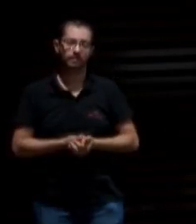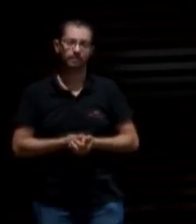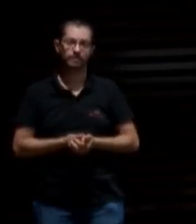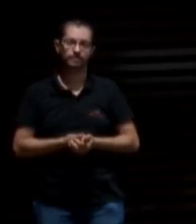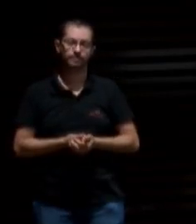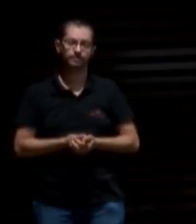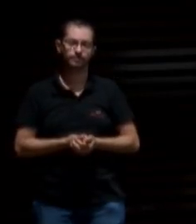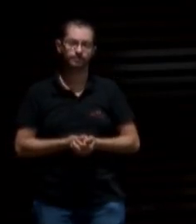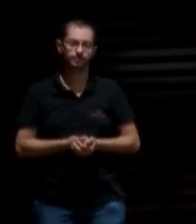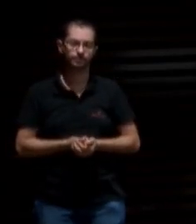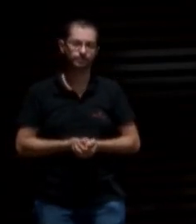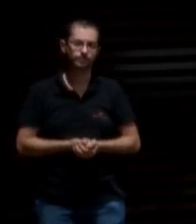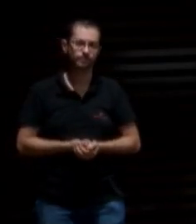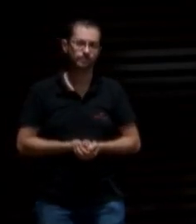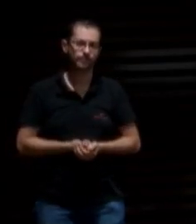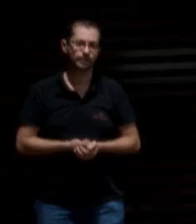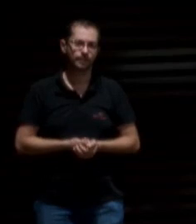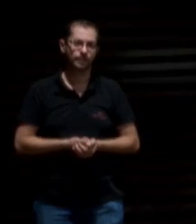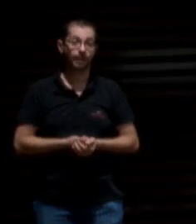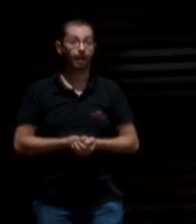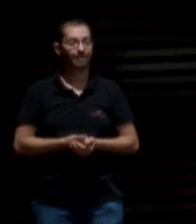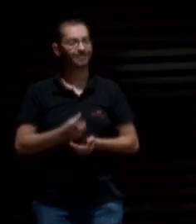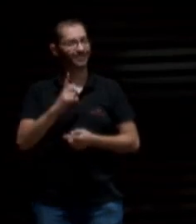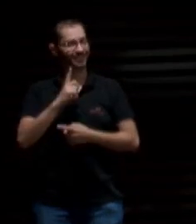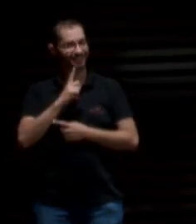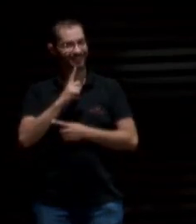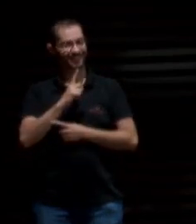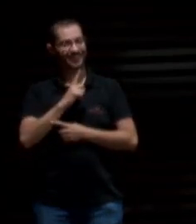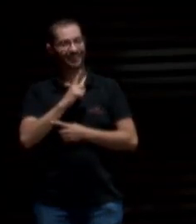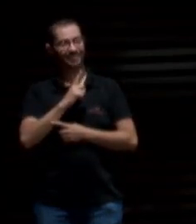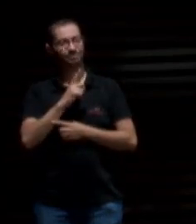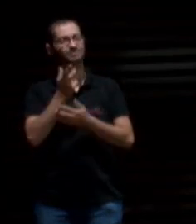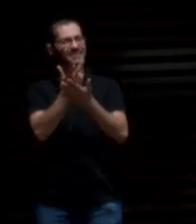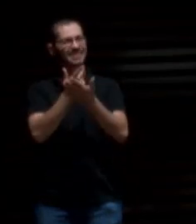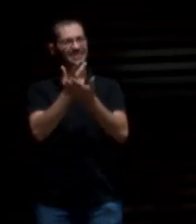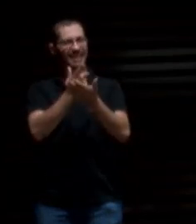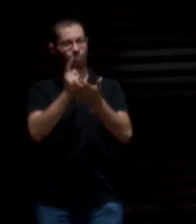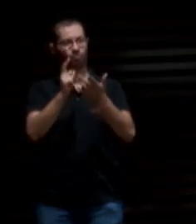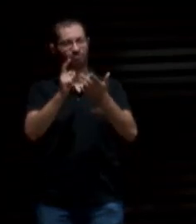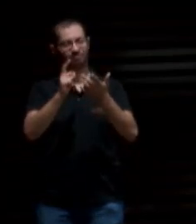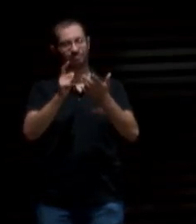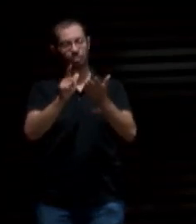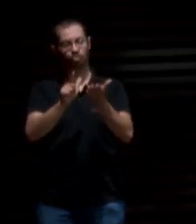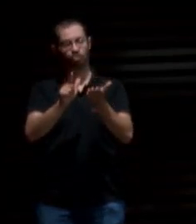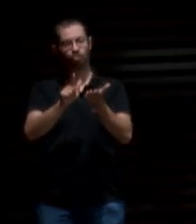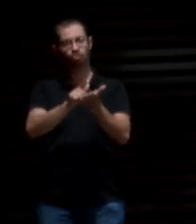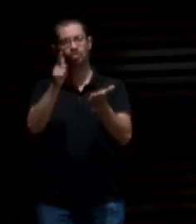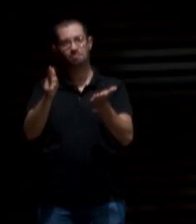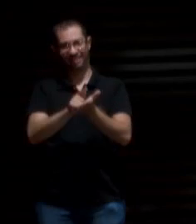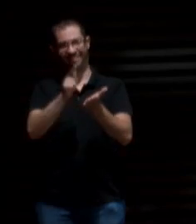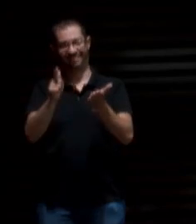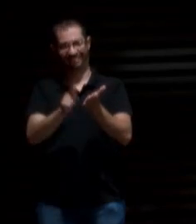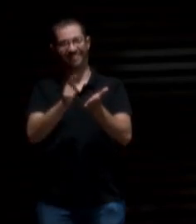Nós vemos desenho em quadrinho do Superman e agora o filho dele é bissexual.